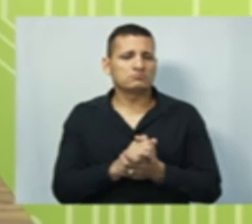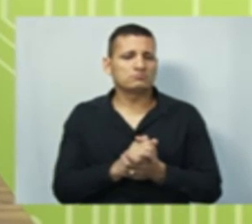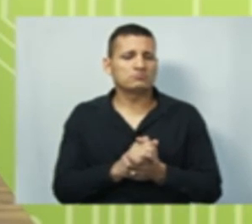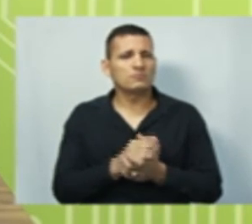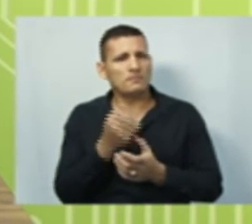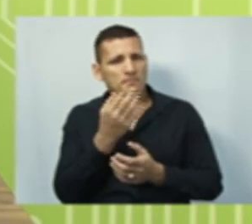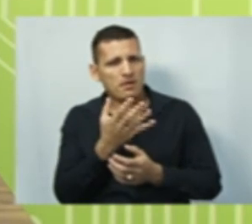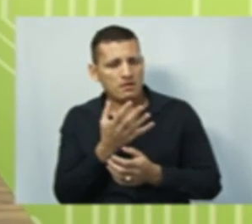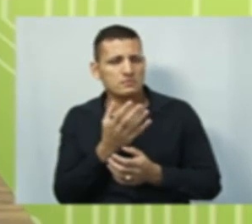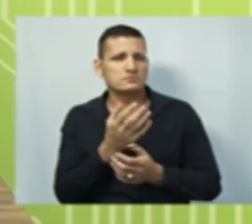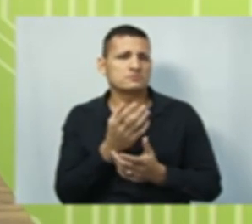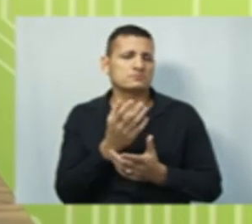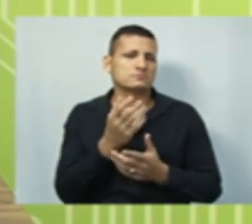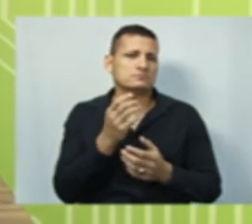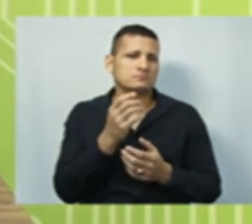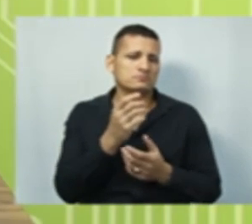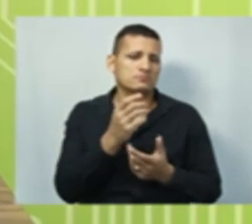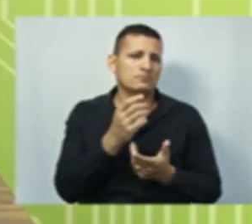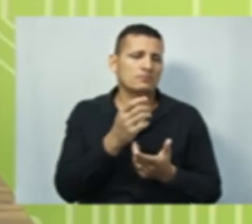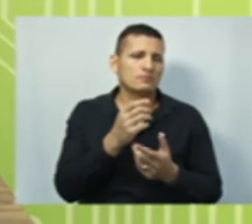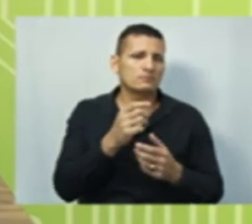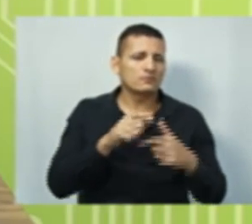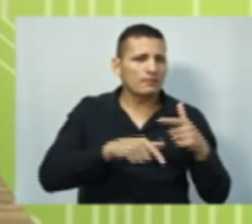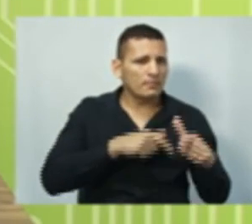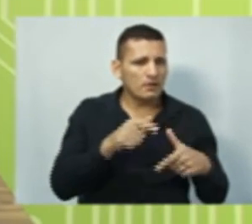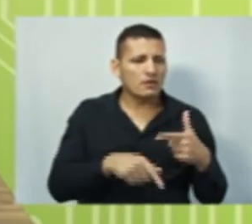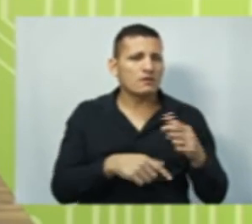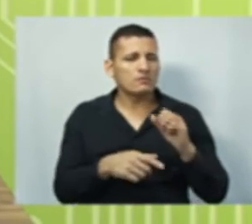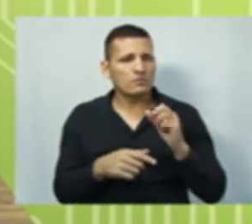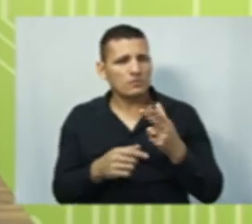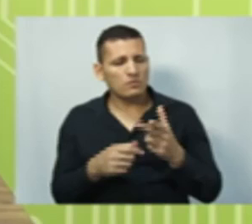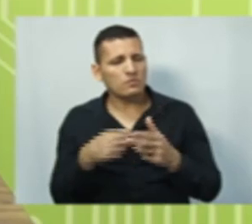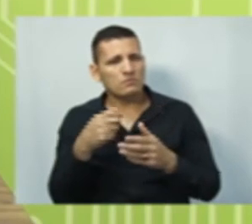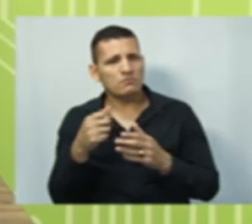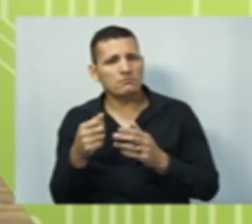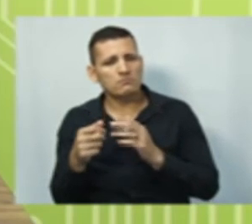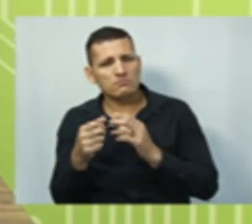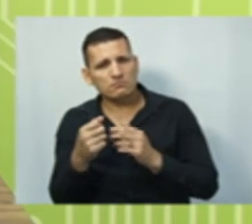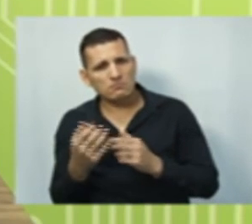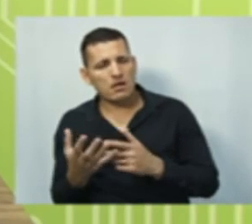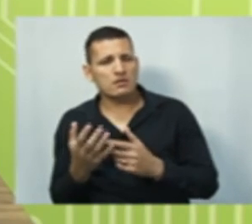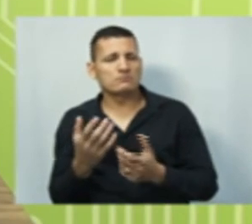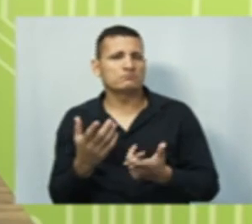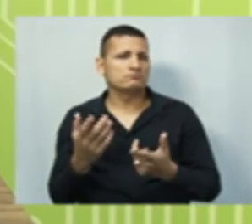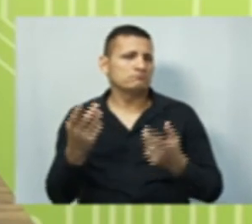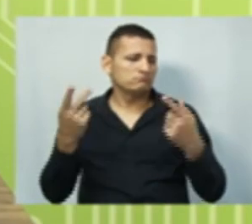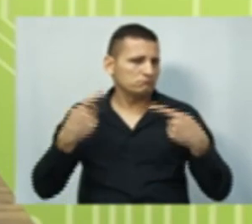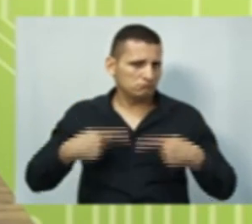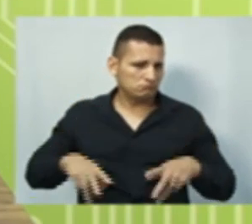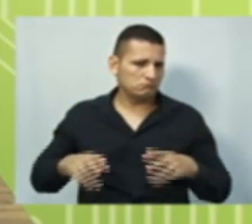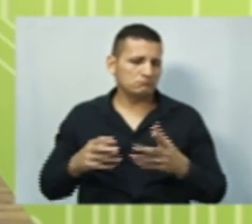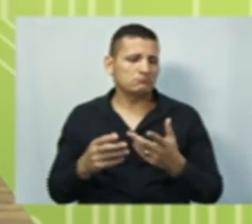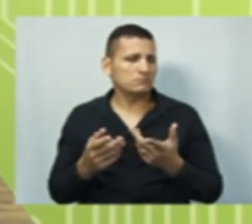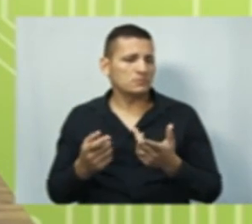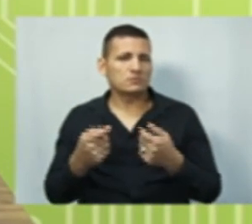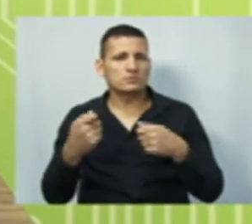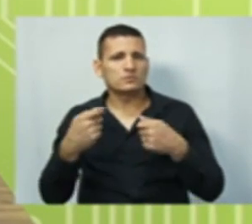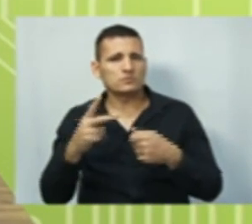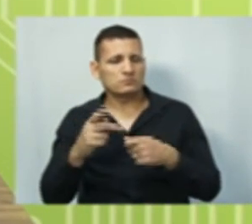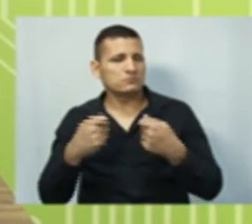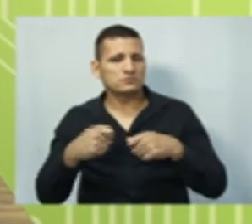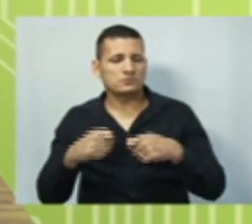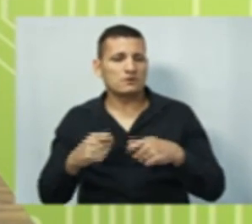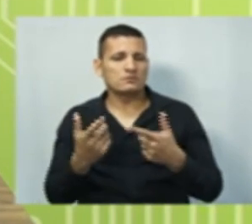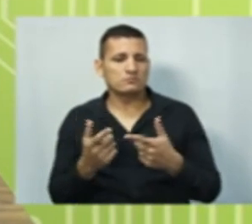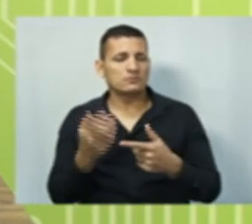bens de consumo no sentido de produção de serviços, quanto bens físicos, para satisfazer as suas necessidades, que a gente sabe